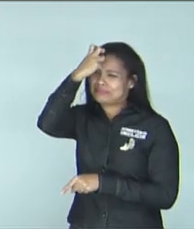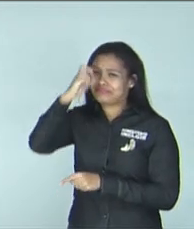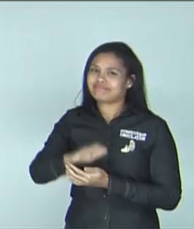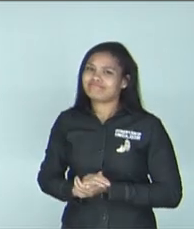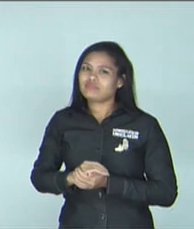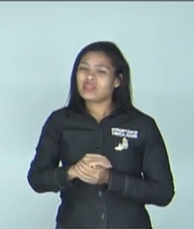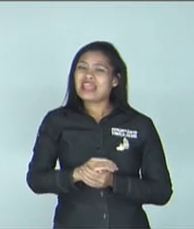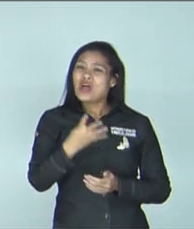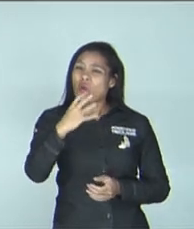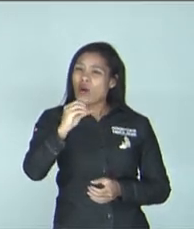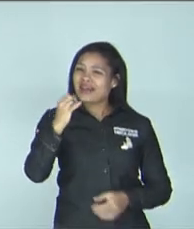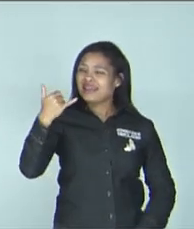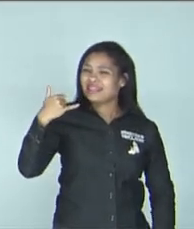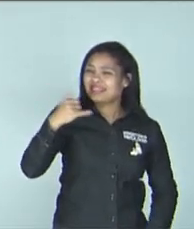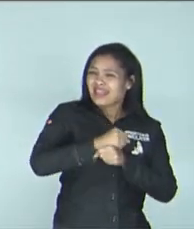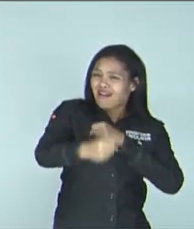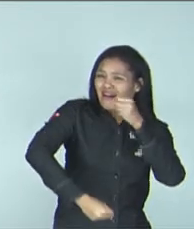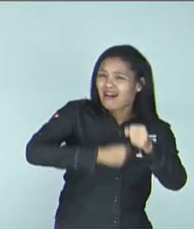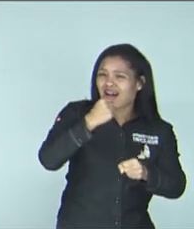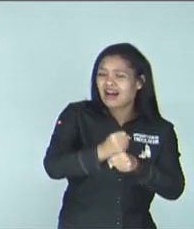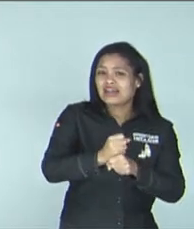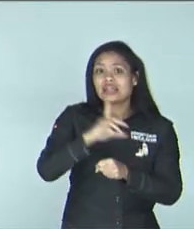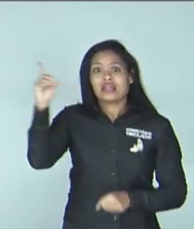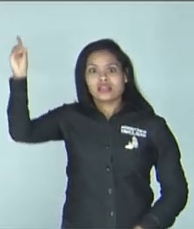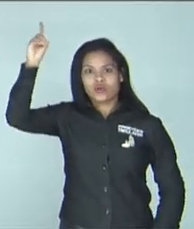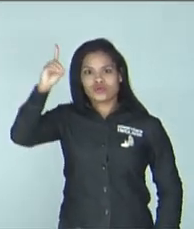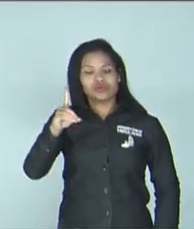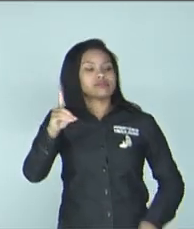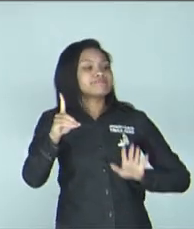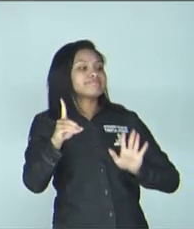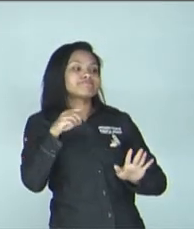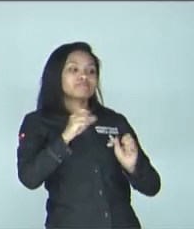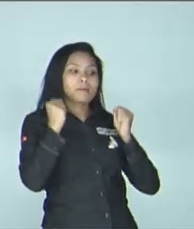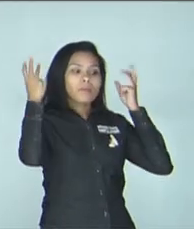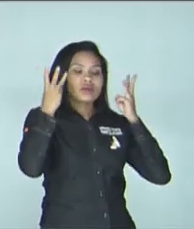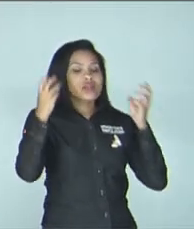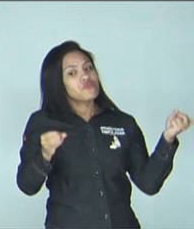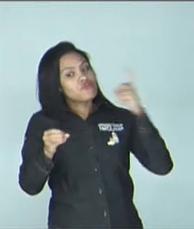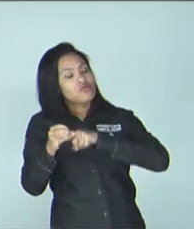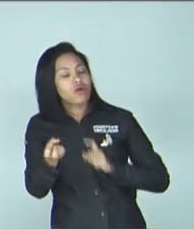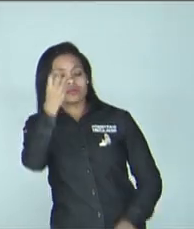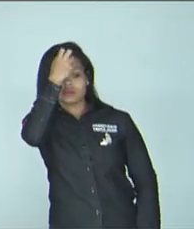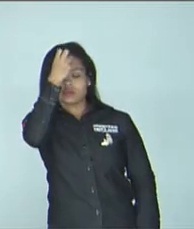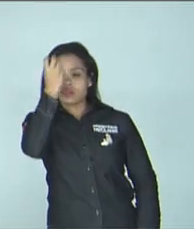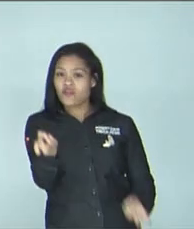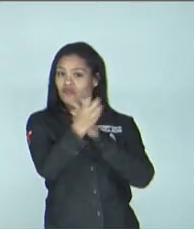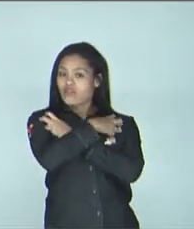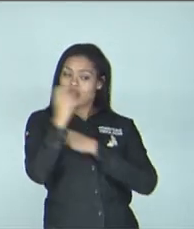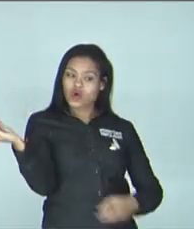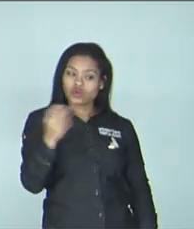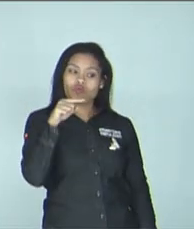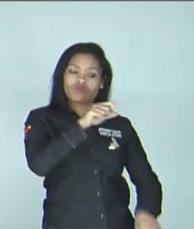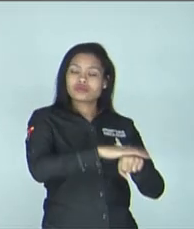anos depois ele já com 80 anos deus aparece para ele fala olha volta lá no egito tem um novo faraó e você vai lá